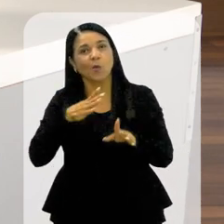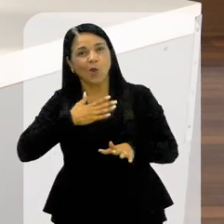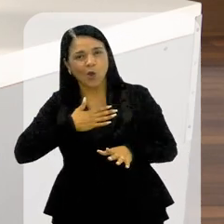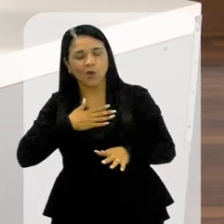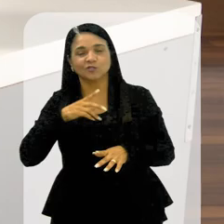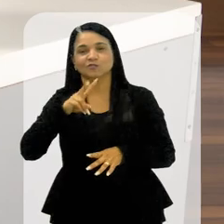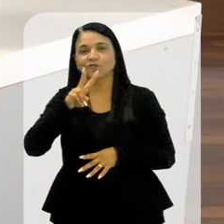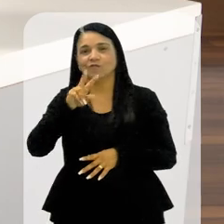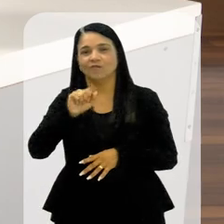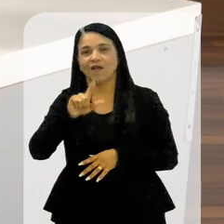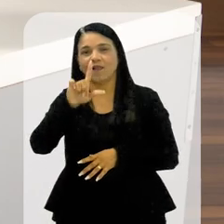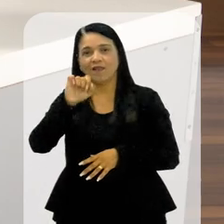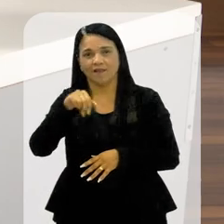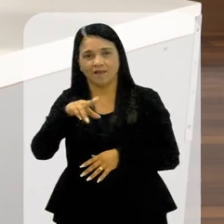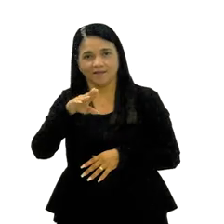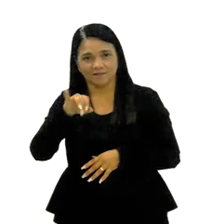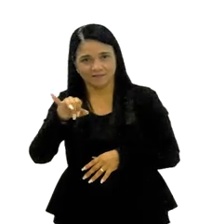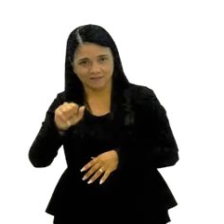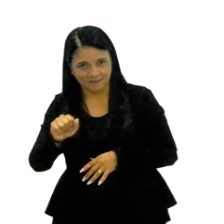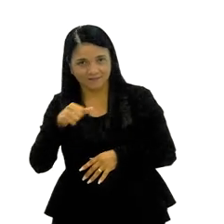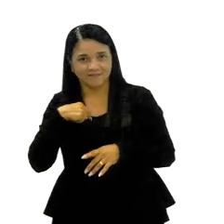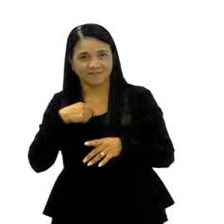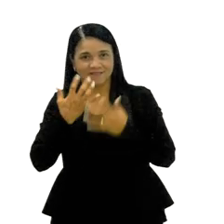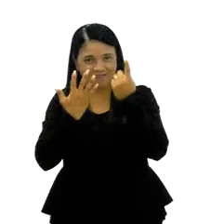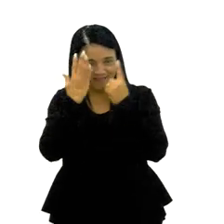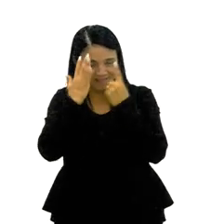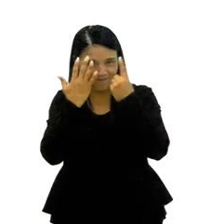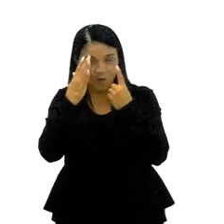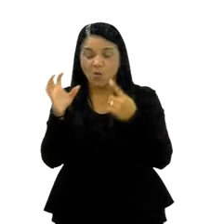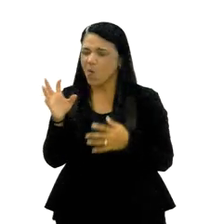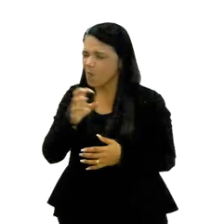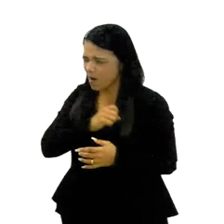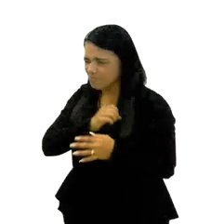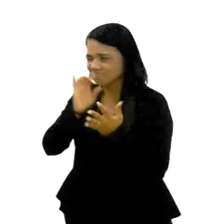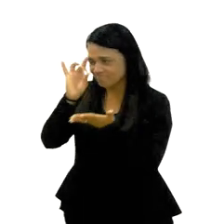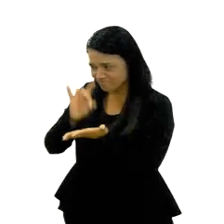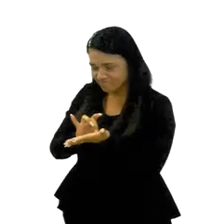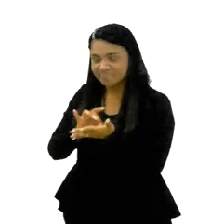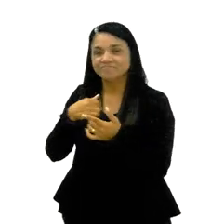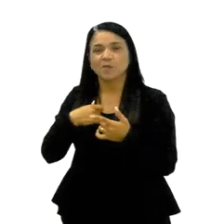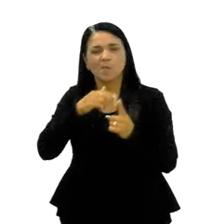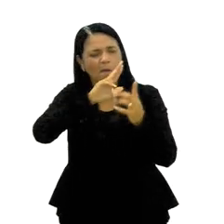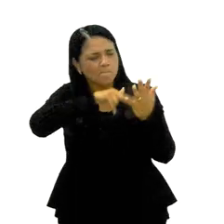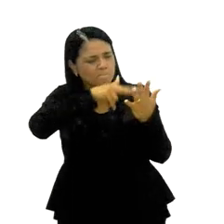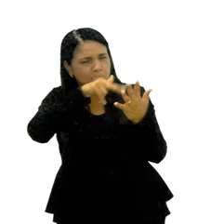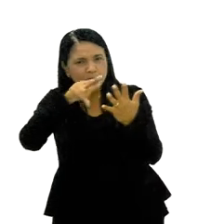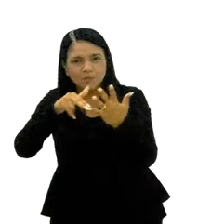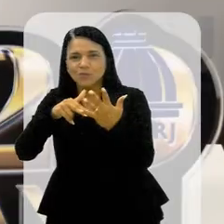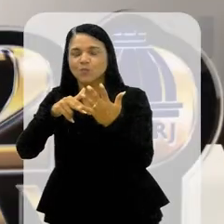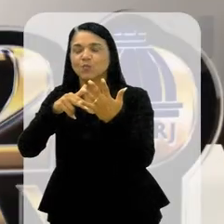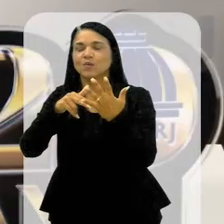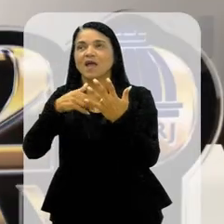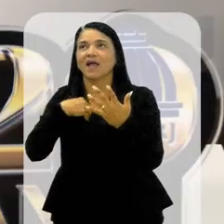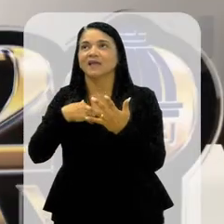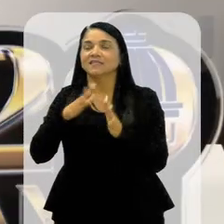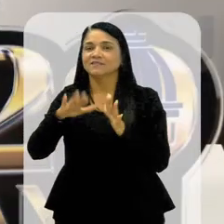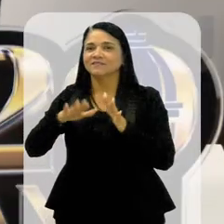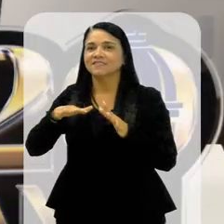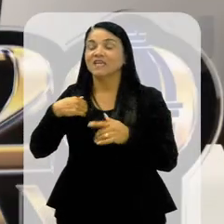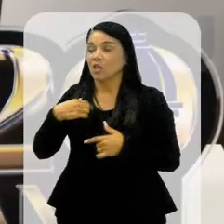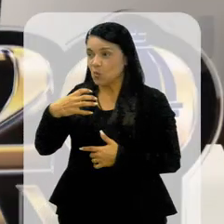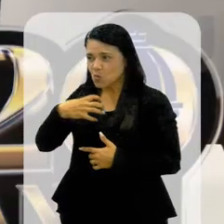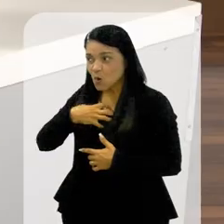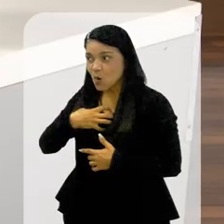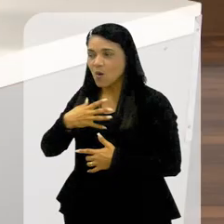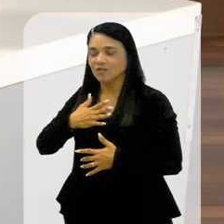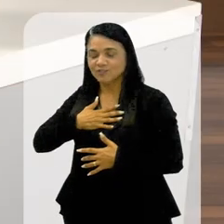de Valência. Muito maravilhoso. Amo Valência. Falas de Valência. Ah, é uma pintura. Não, eu tento, refinada, eu